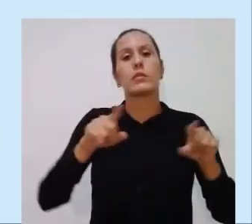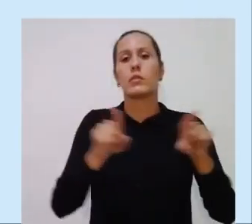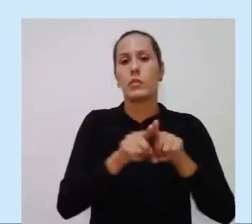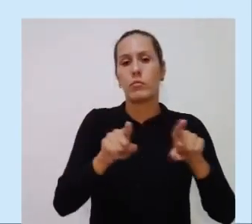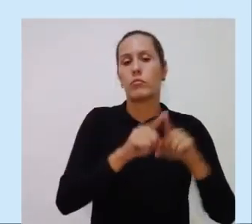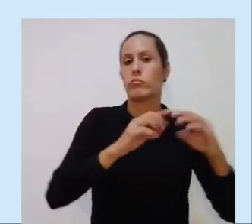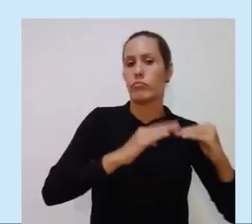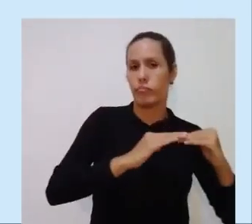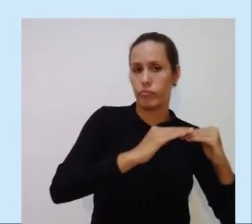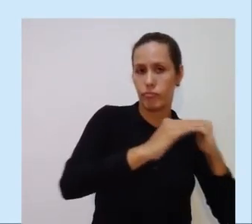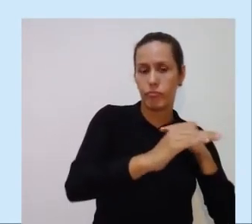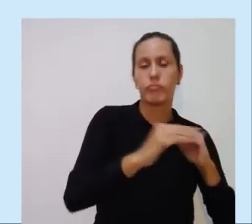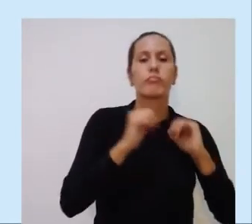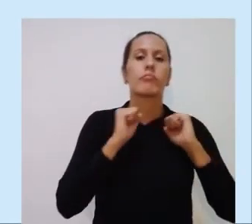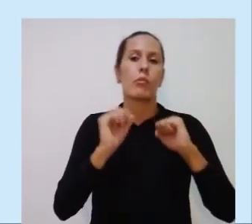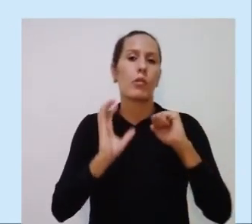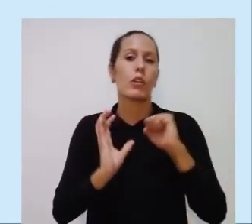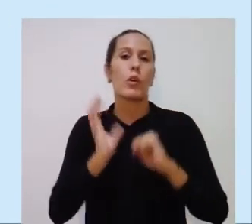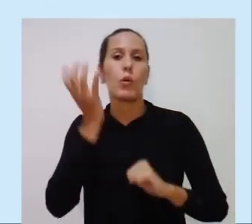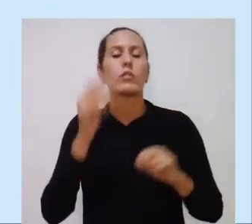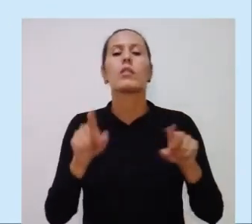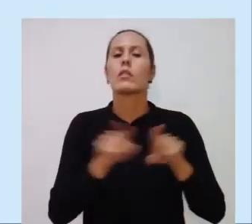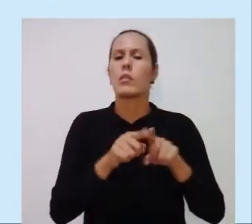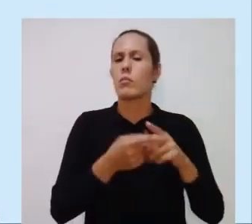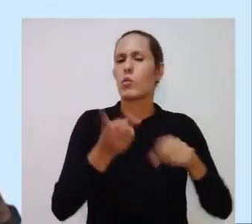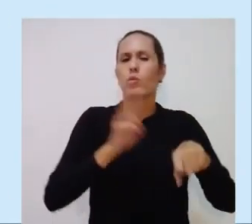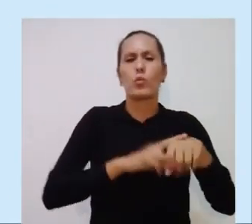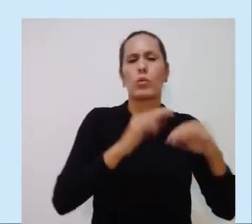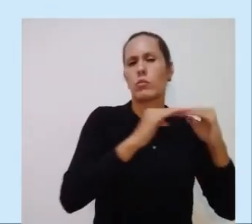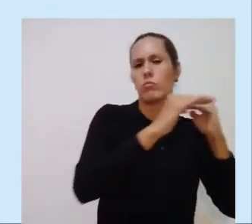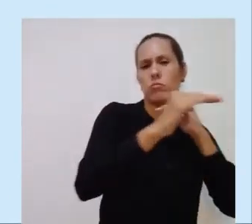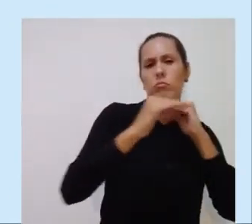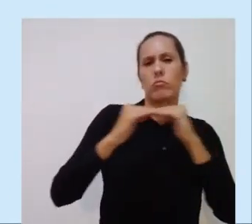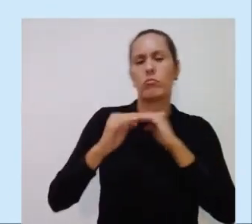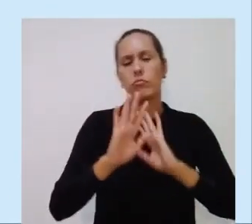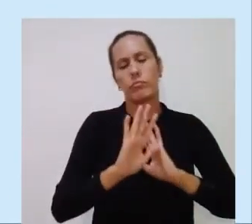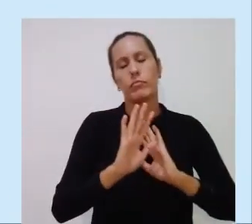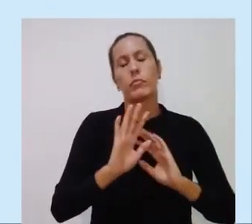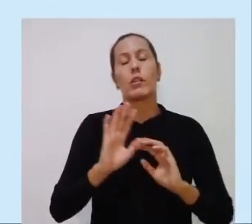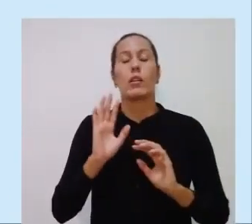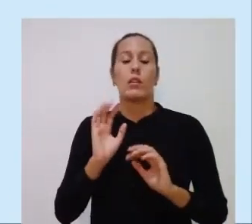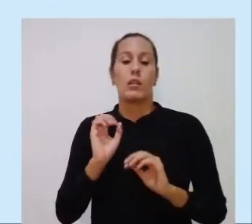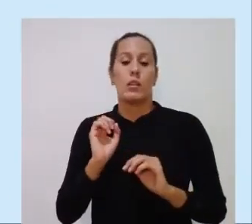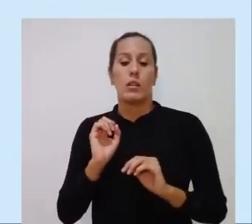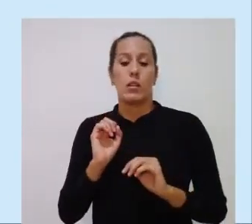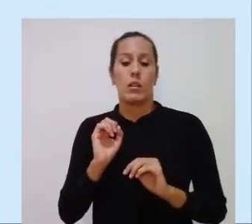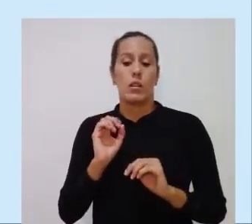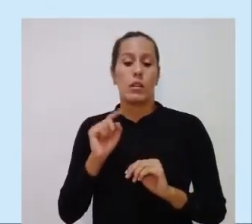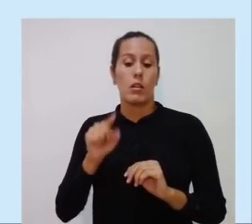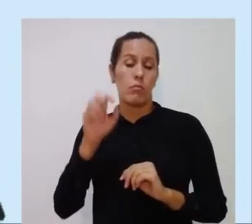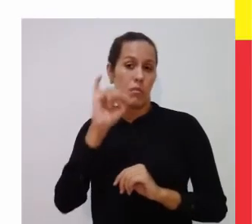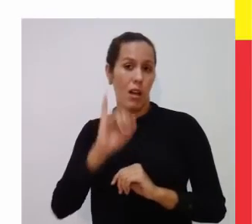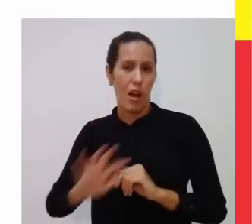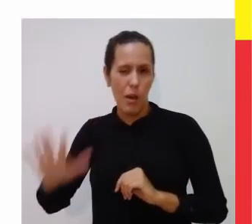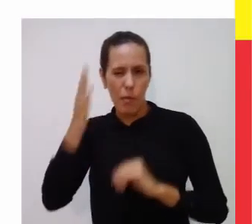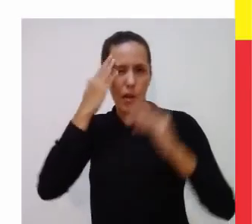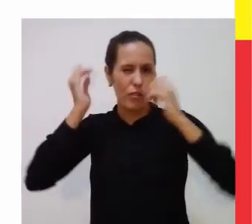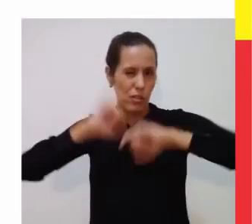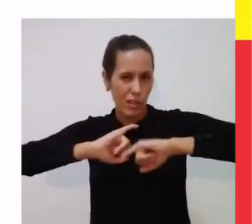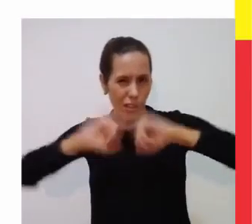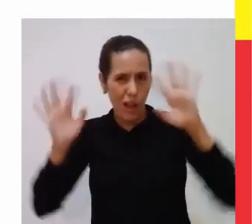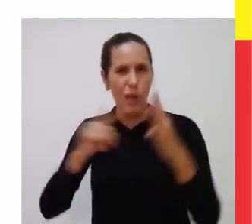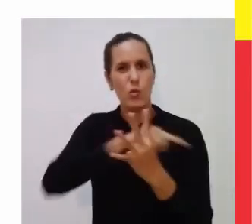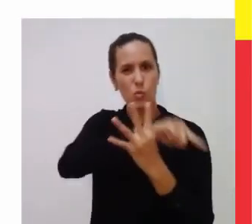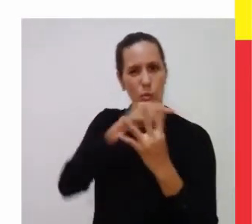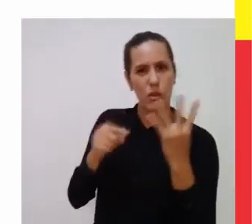são áreas mais elevadas, eles podem ter superfícies planas também. Ok, gente? Então, a imagem aí mostra para vocês mais ou menos